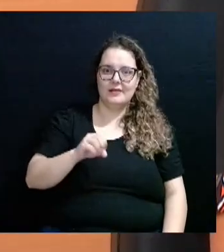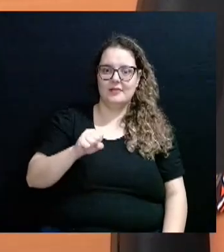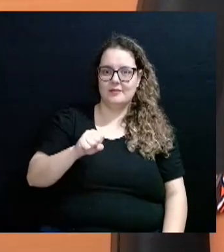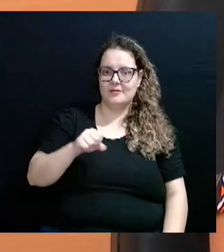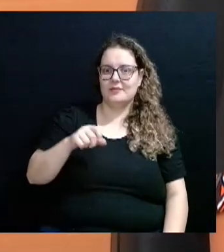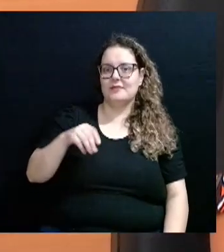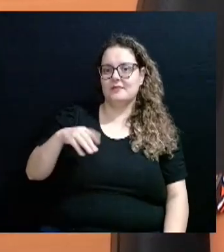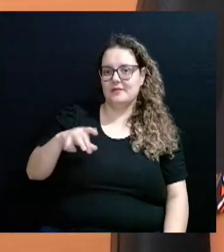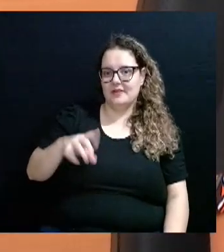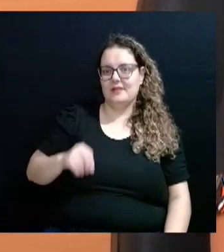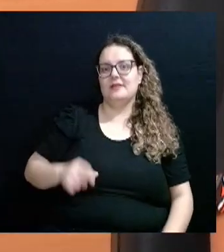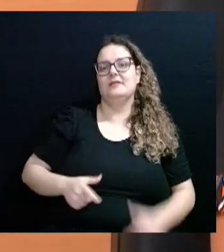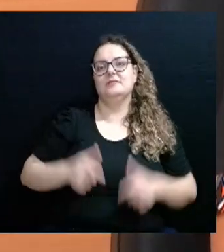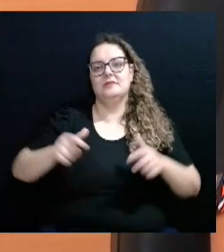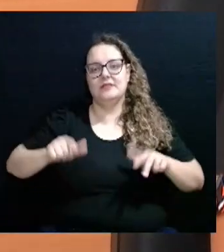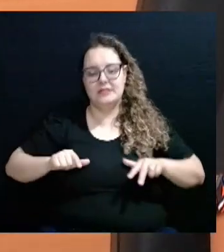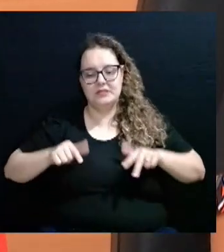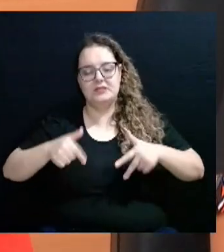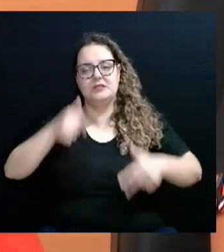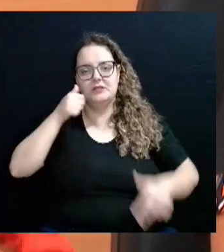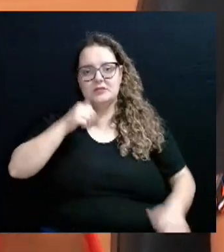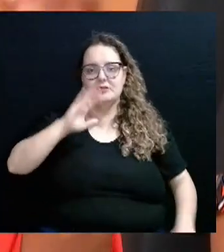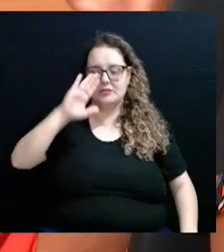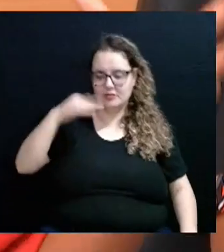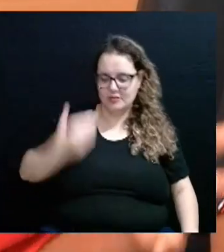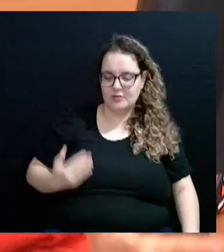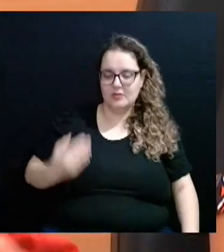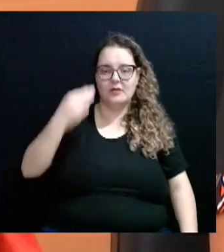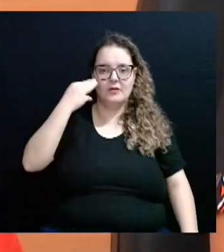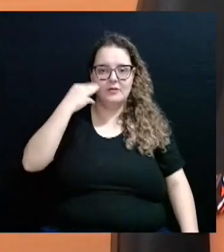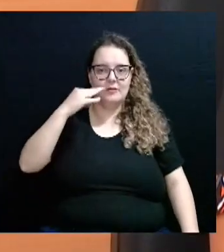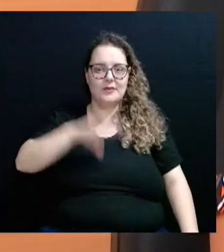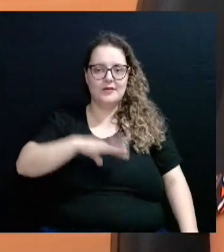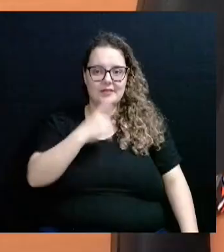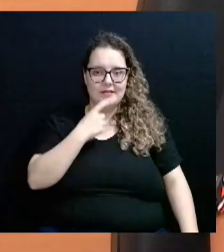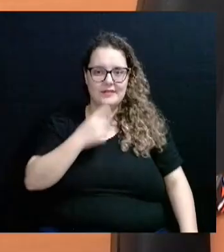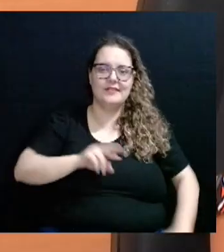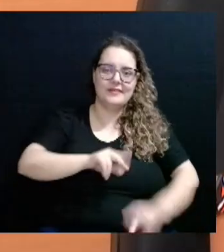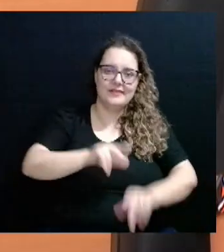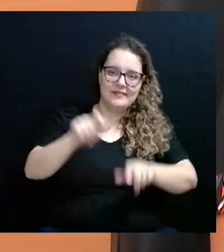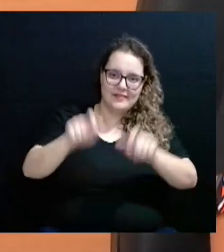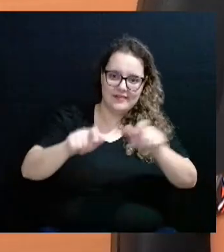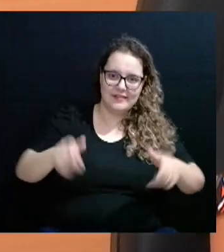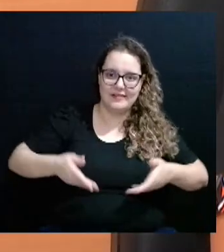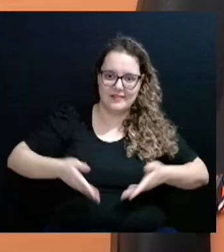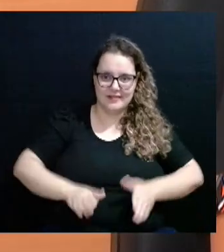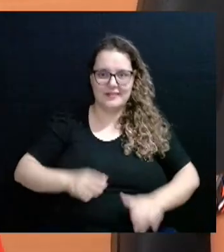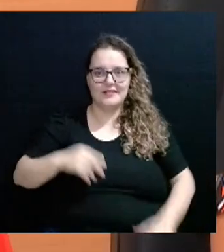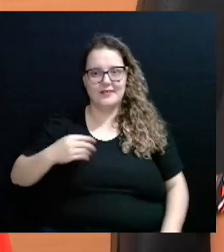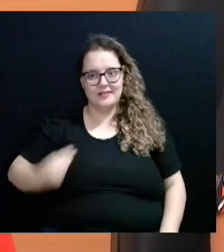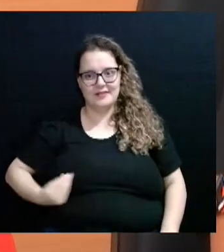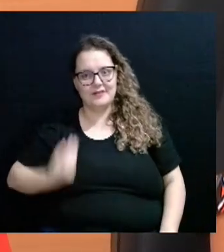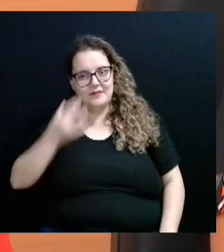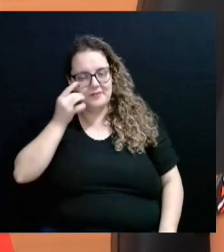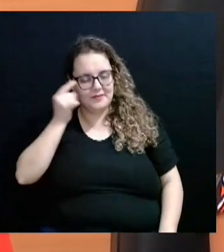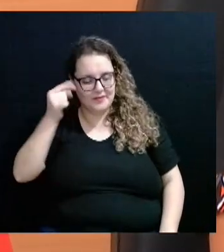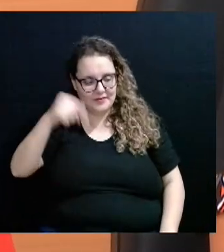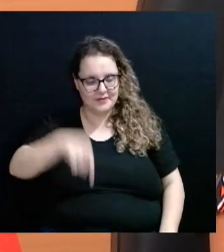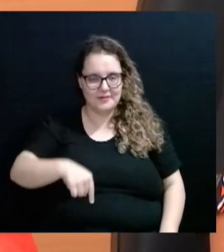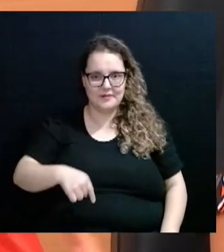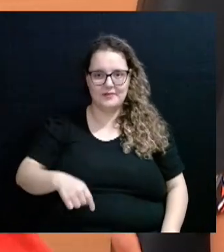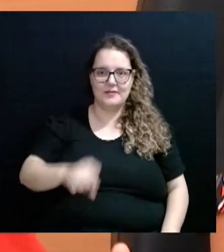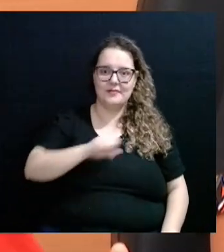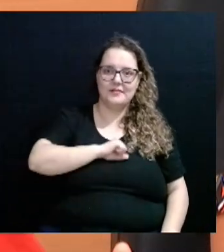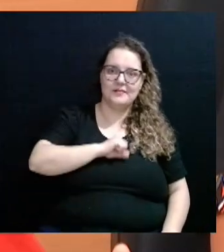das grandes lutadoras que honra a memória de Campinas, entre tantas outras pessoas que nasceram e passaram por aqui. Salve o hip